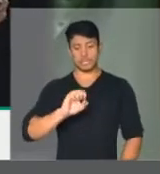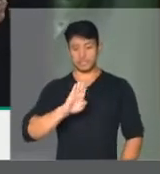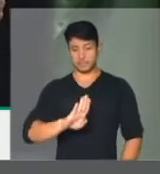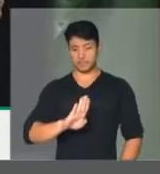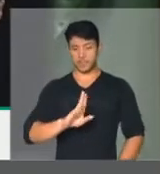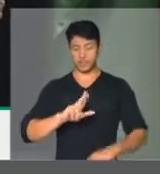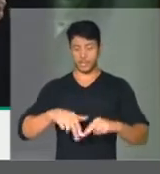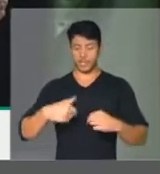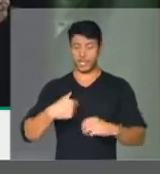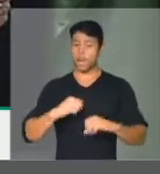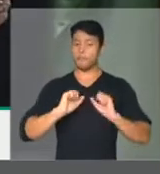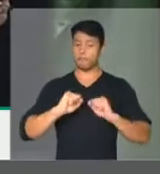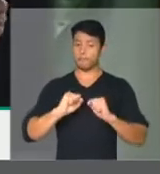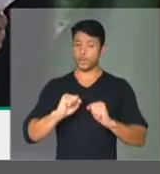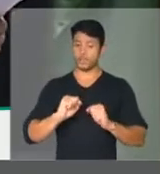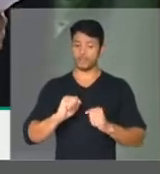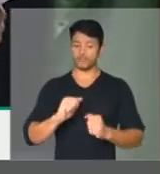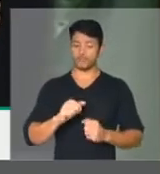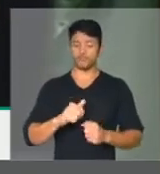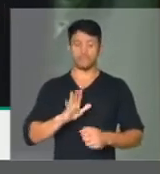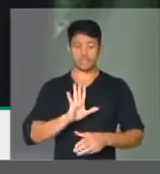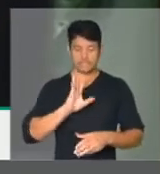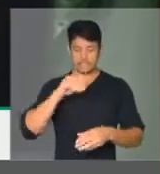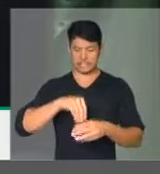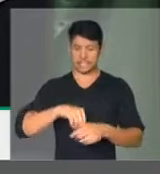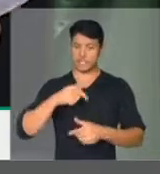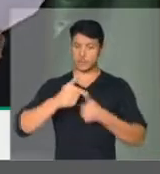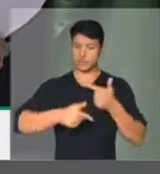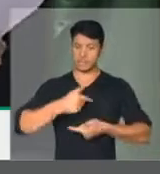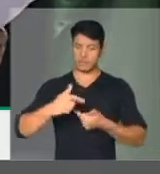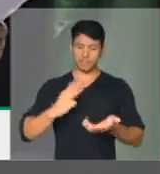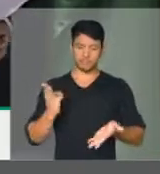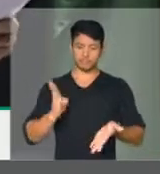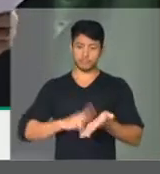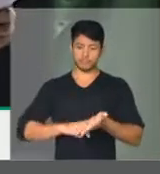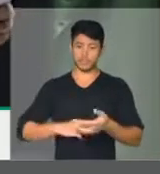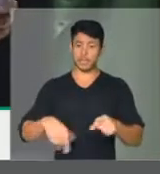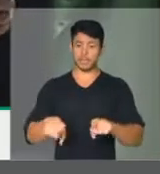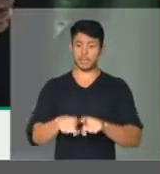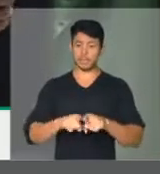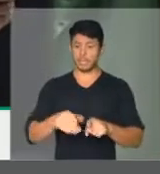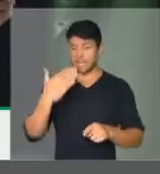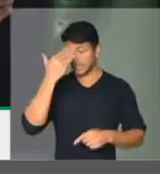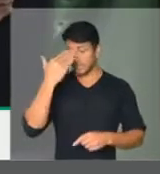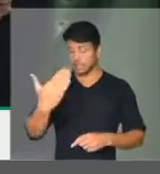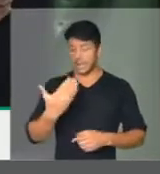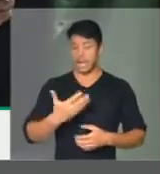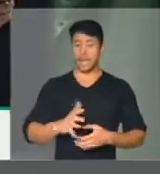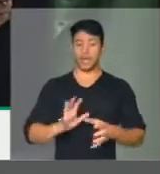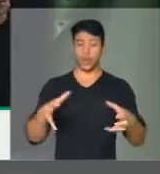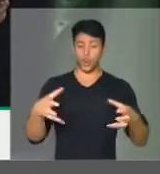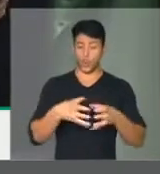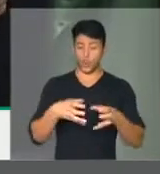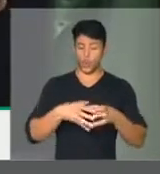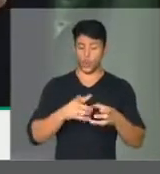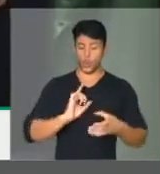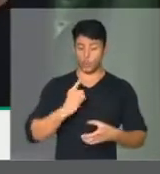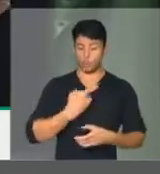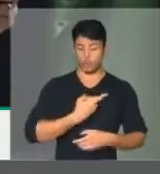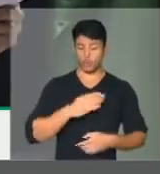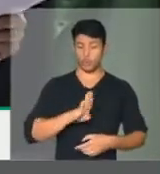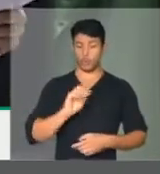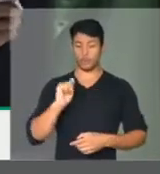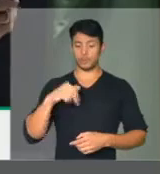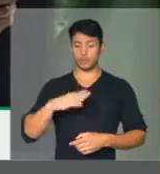honra de integrar as suas fileiras. Agradecer à nossa bancada, a confiança dos seus servidores, que